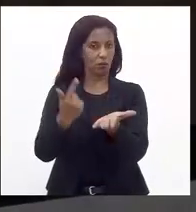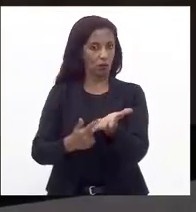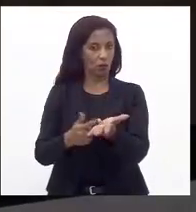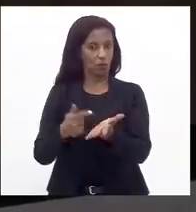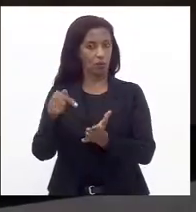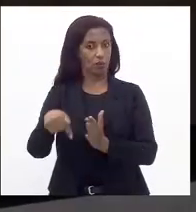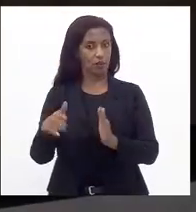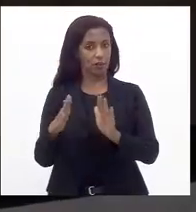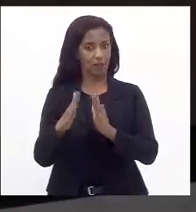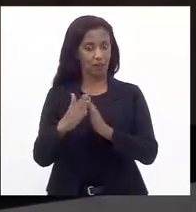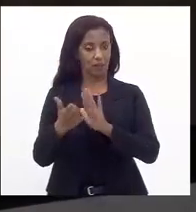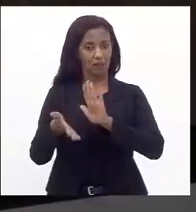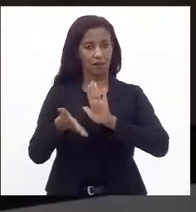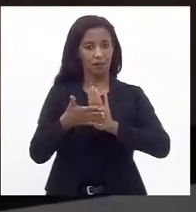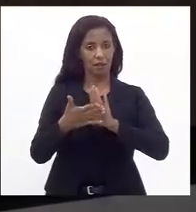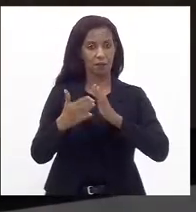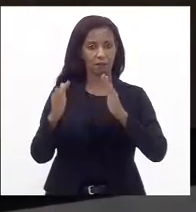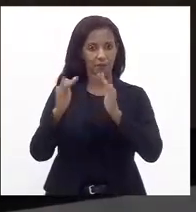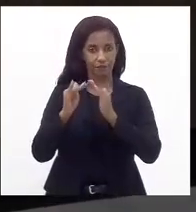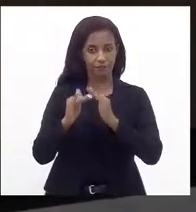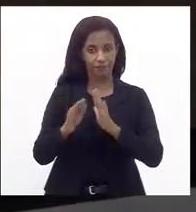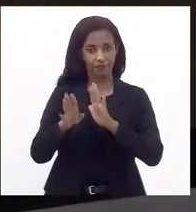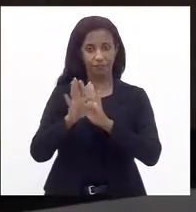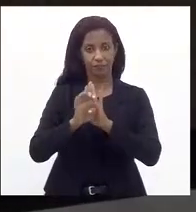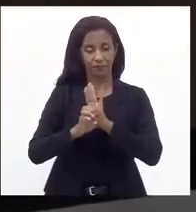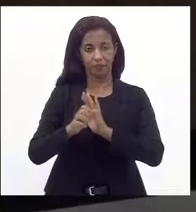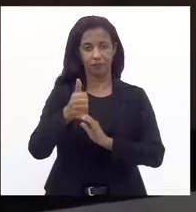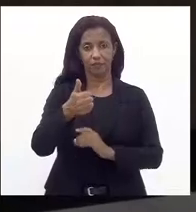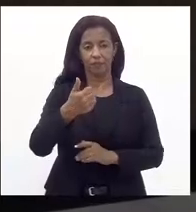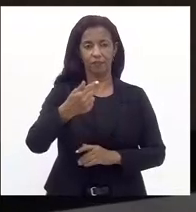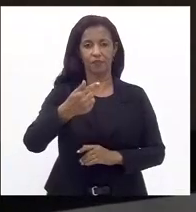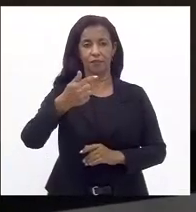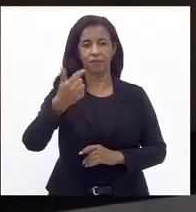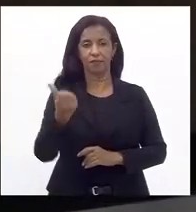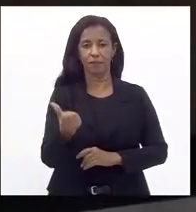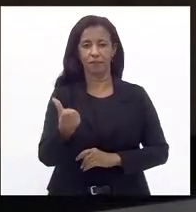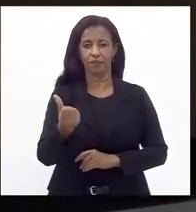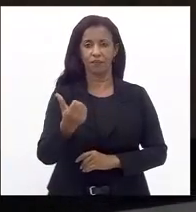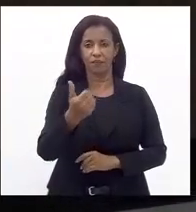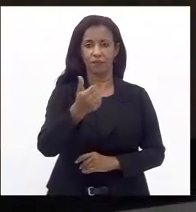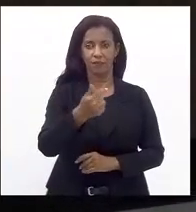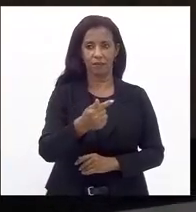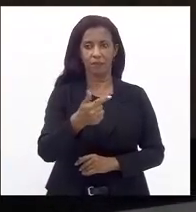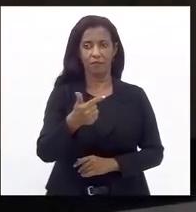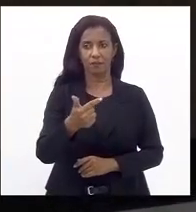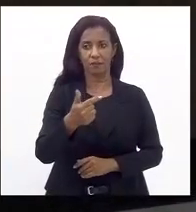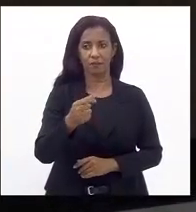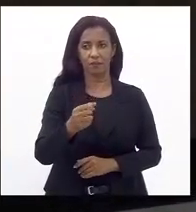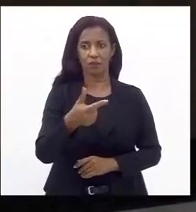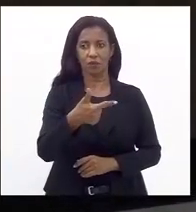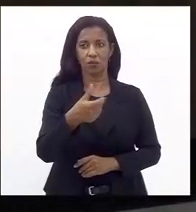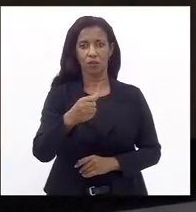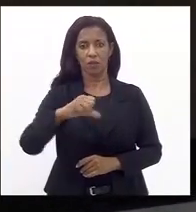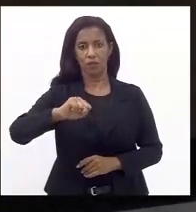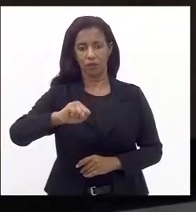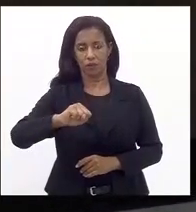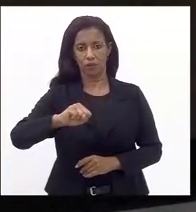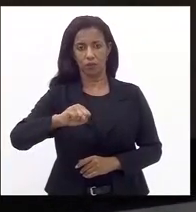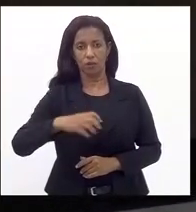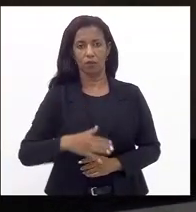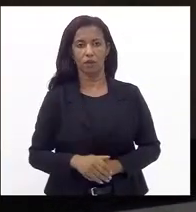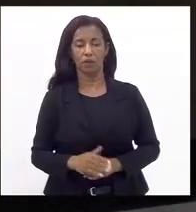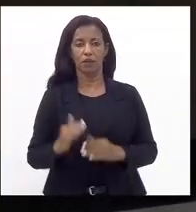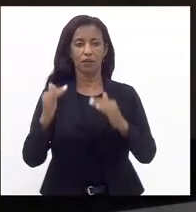casa a parecer favorável à emenda 176 178 298